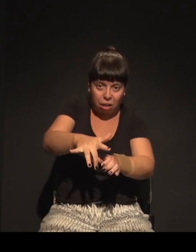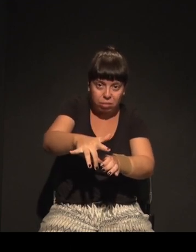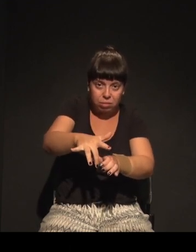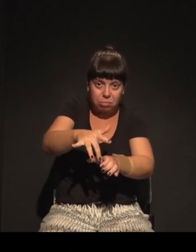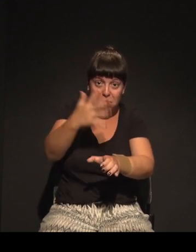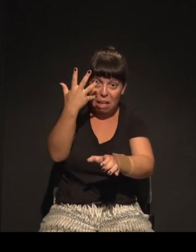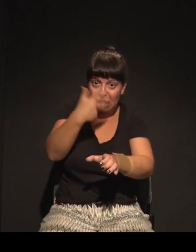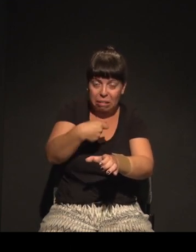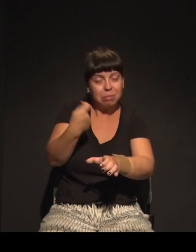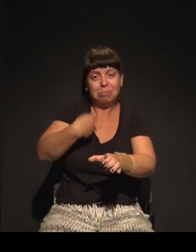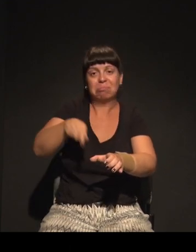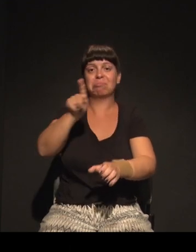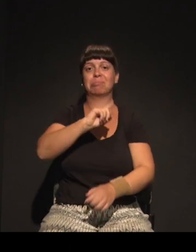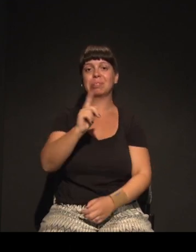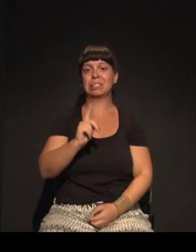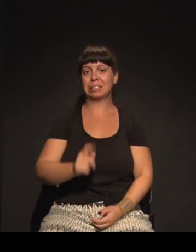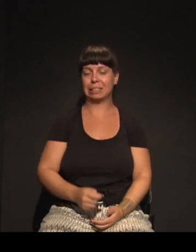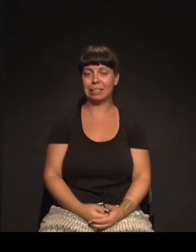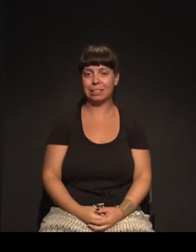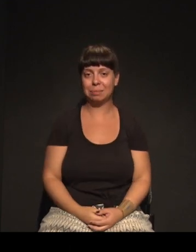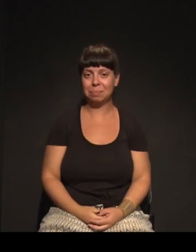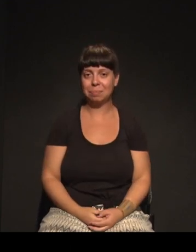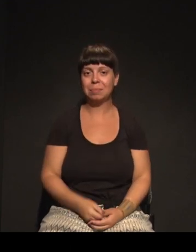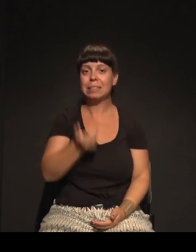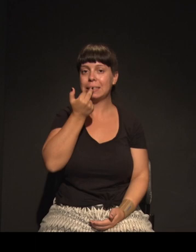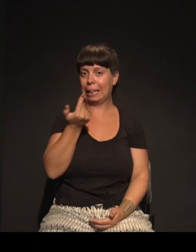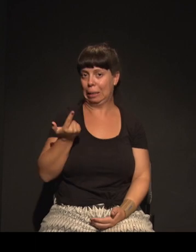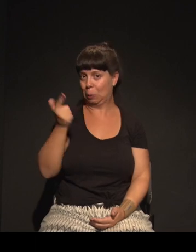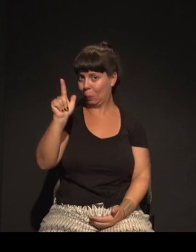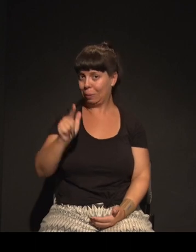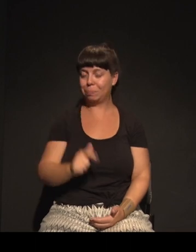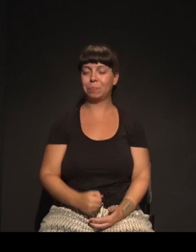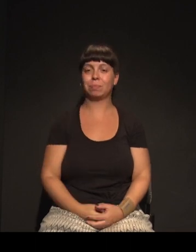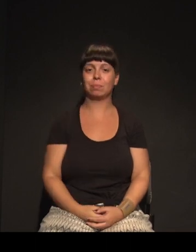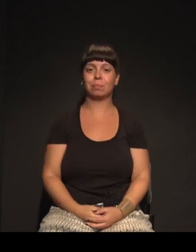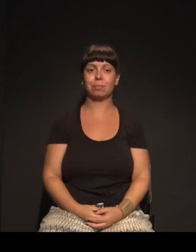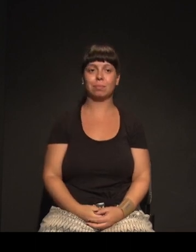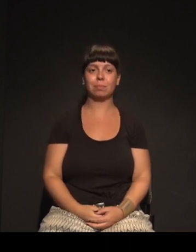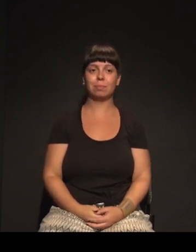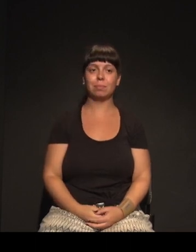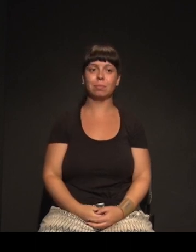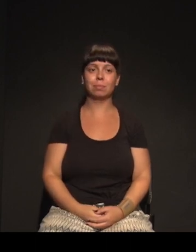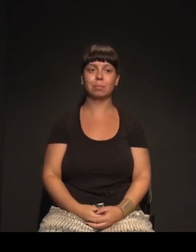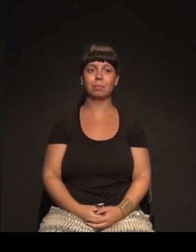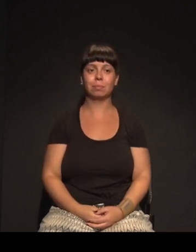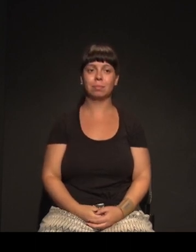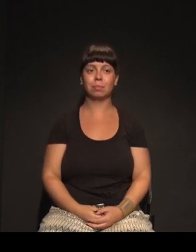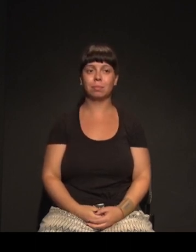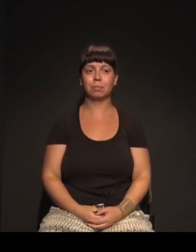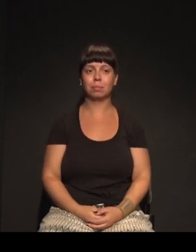armam por rui amann pt ou em iuan